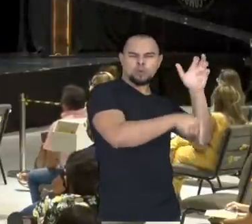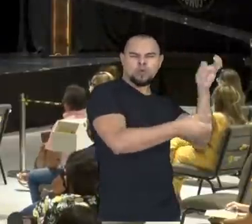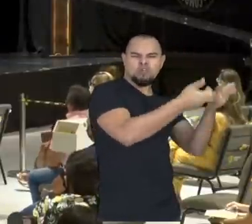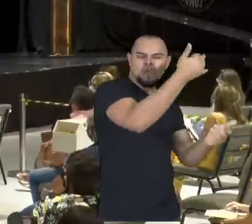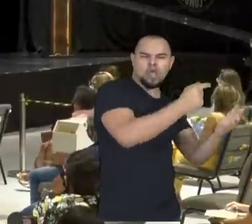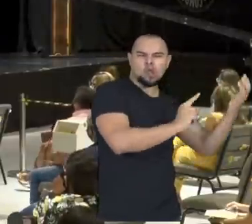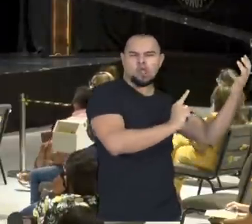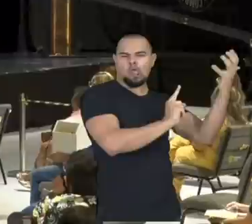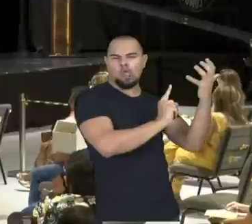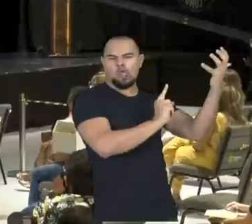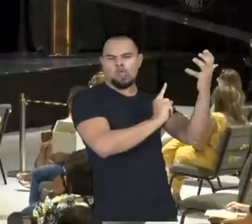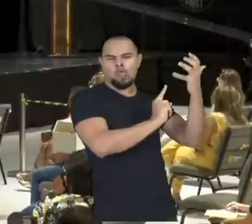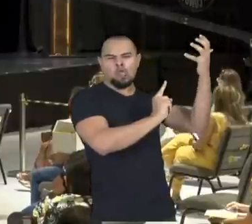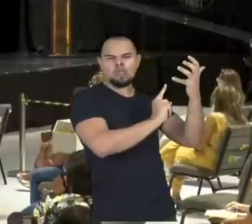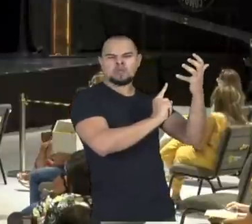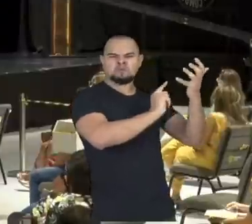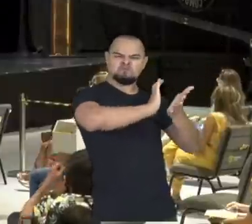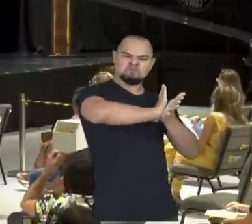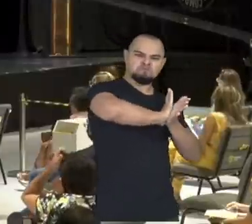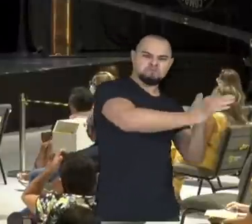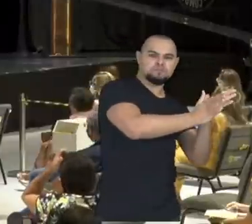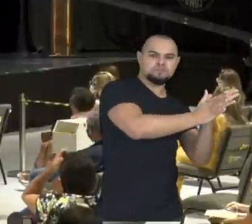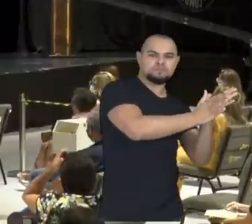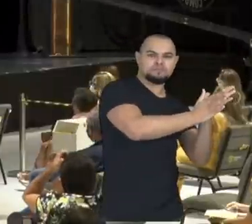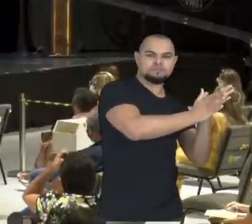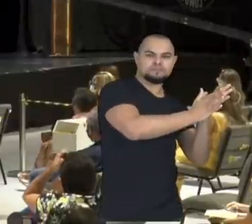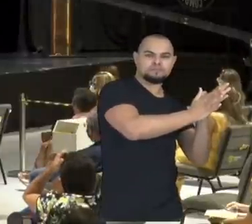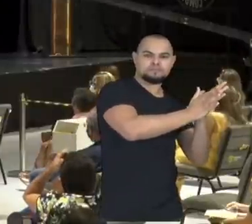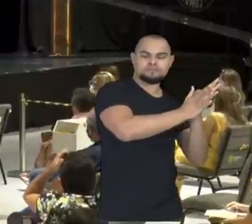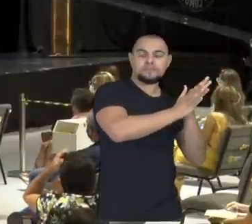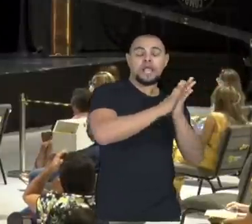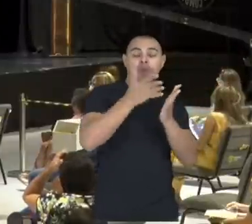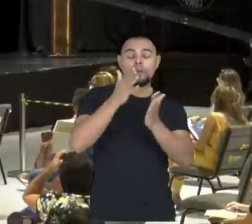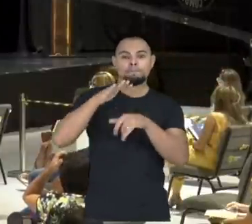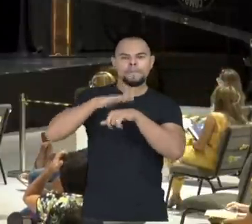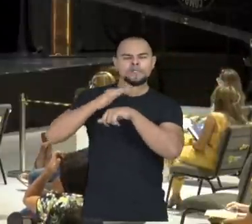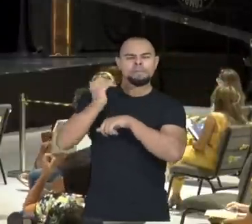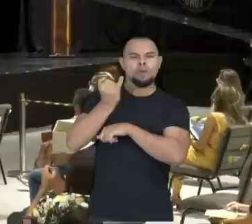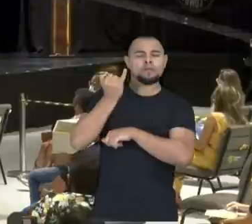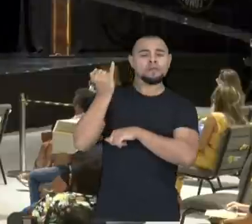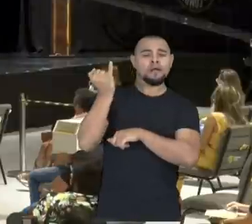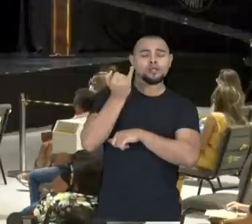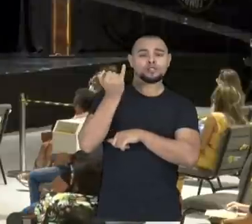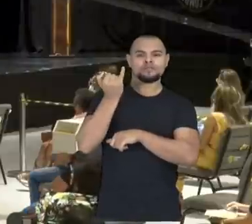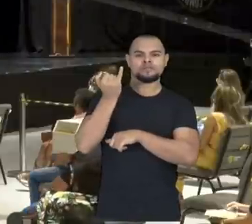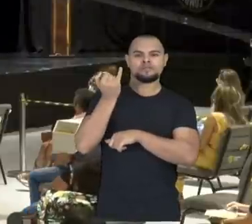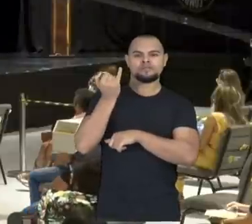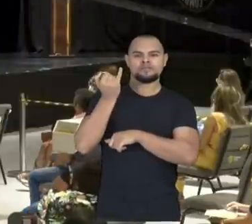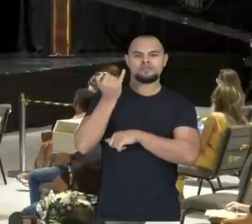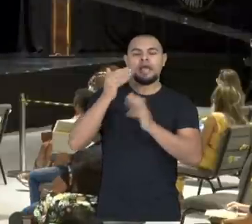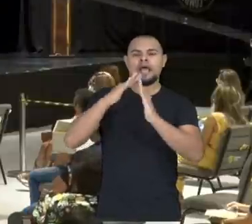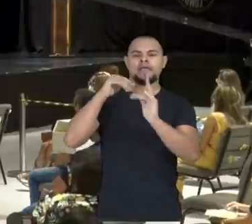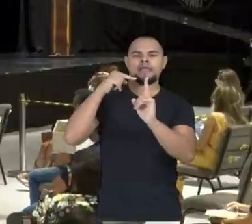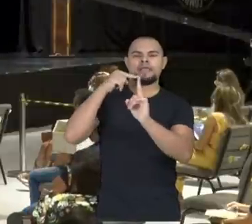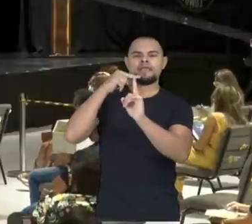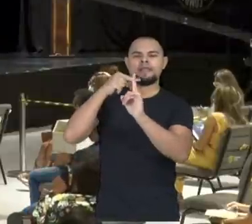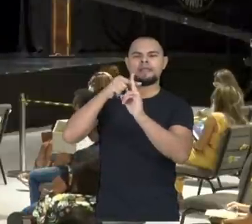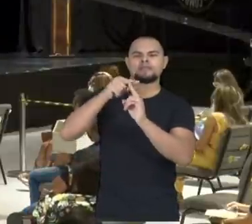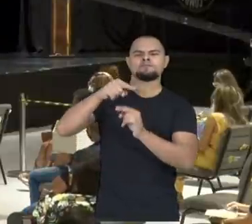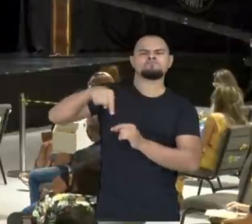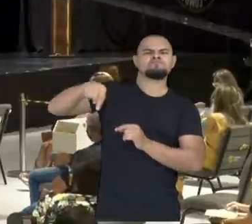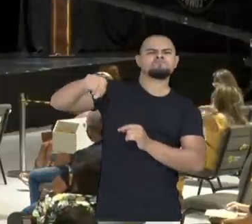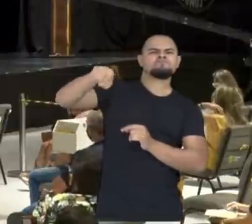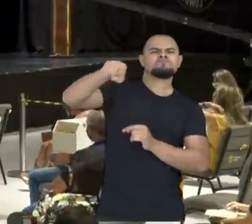argumentos, suas estruturas. Isso é a essencialidade da nossa vida. Portanto, eu quero dizer, a igreja é